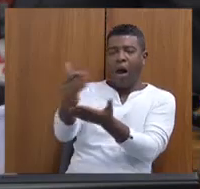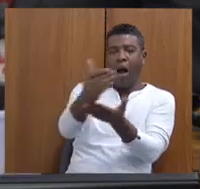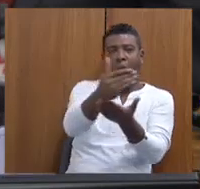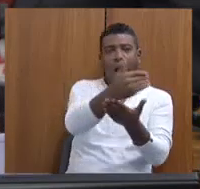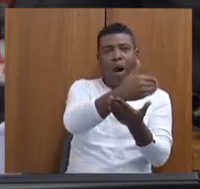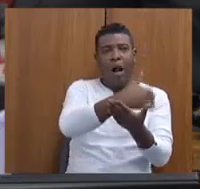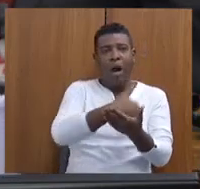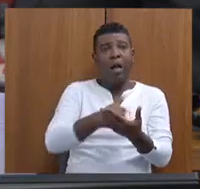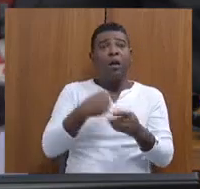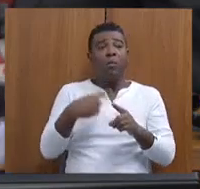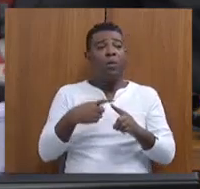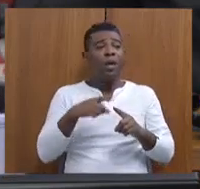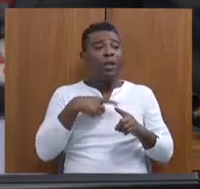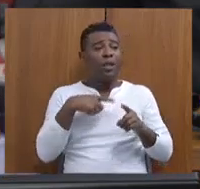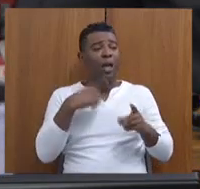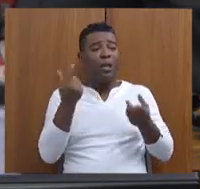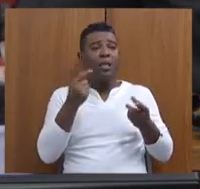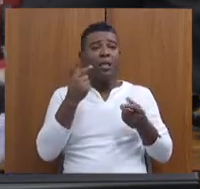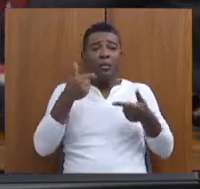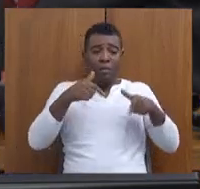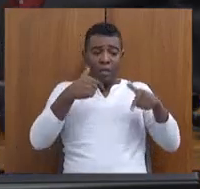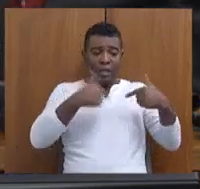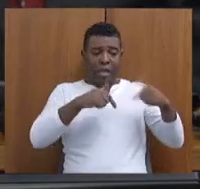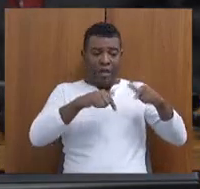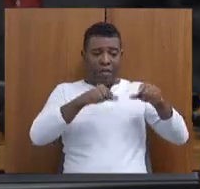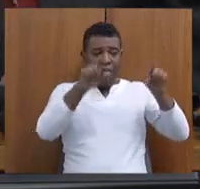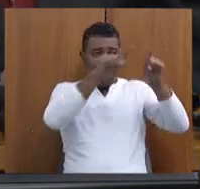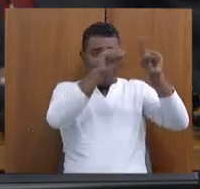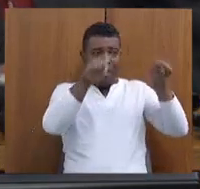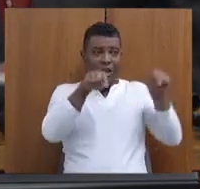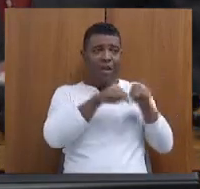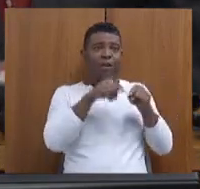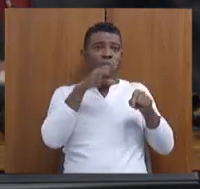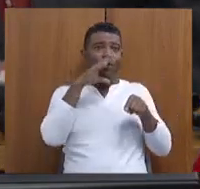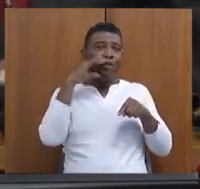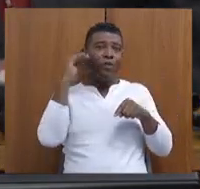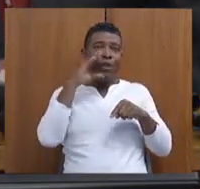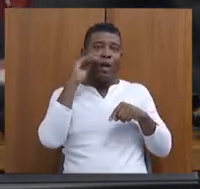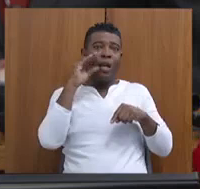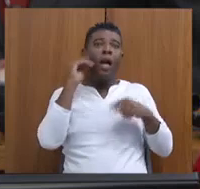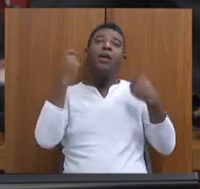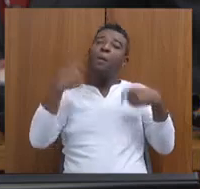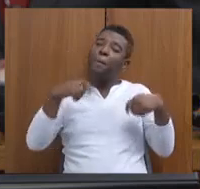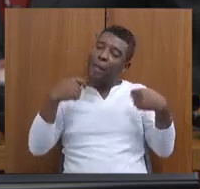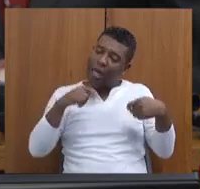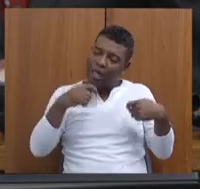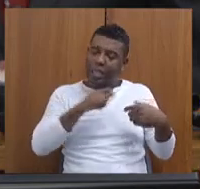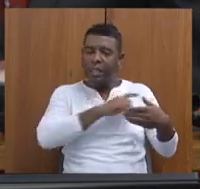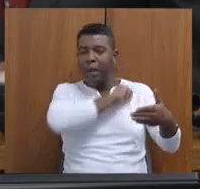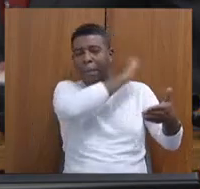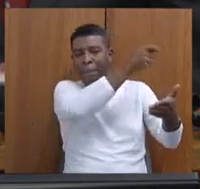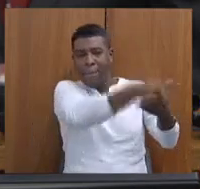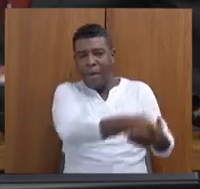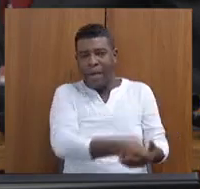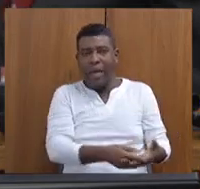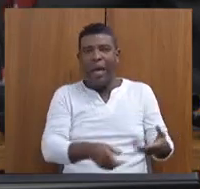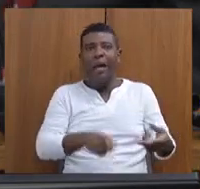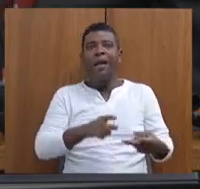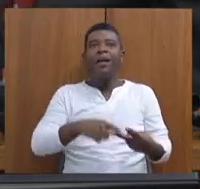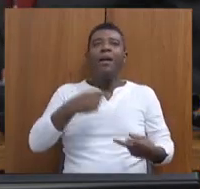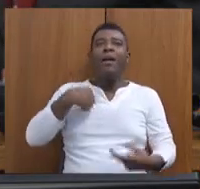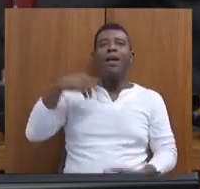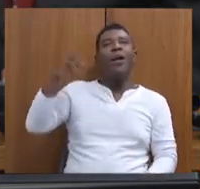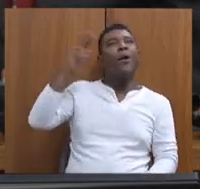temos do Estado mas nós temos que aumentar o recurso eu lembro no governo